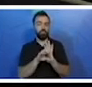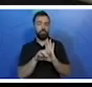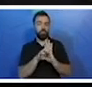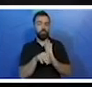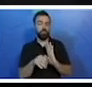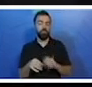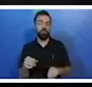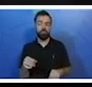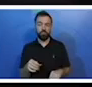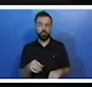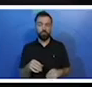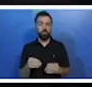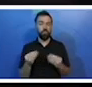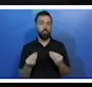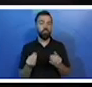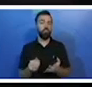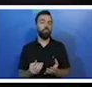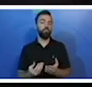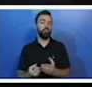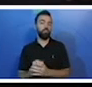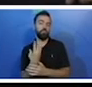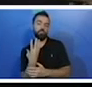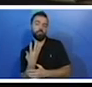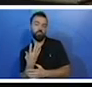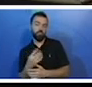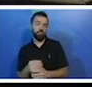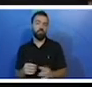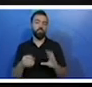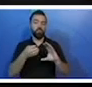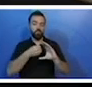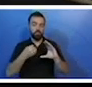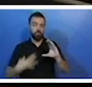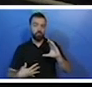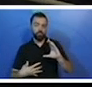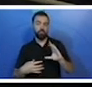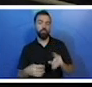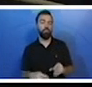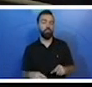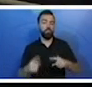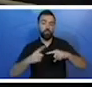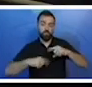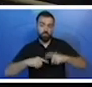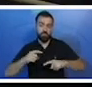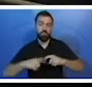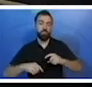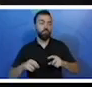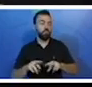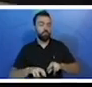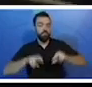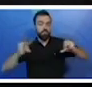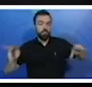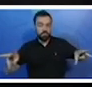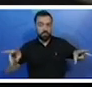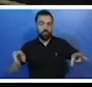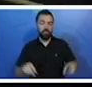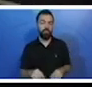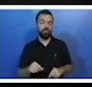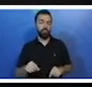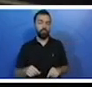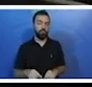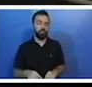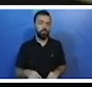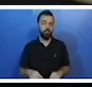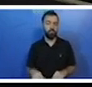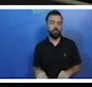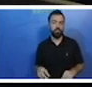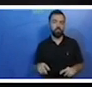a ginástica, como surgiu, algumas características, os aparelhos, né, que diferenciam a ginástica artística da ginástica rítmica